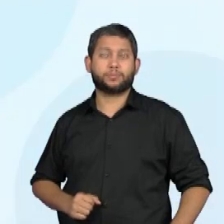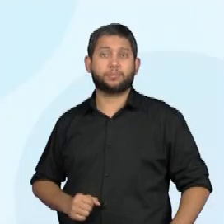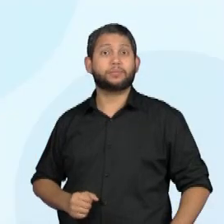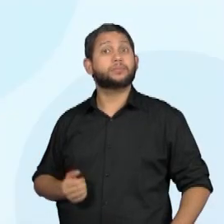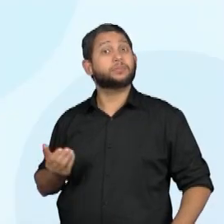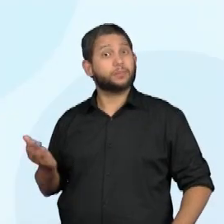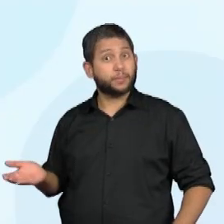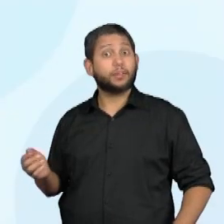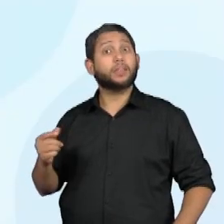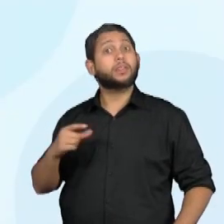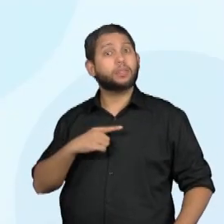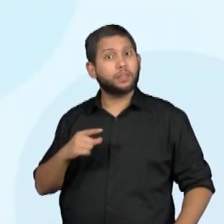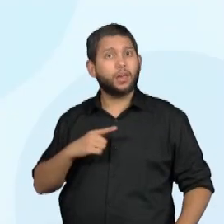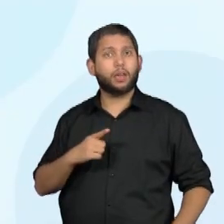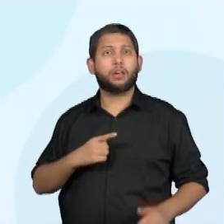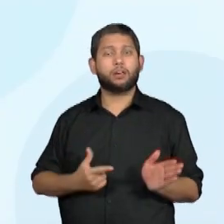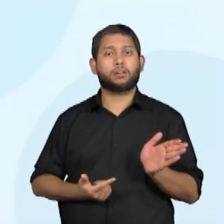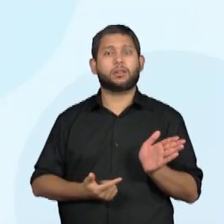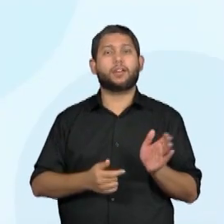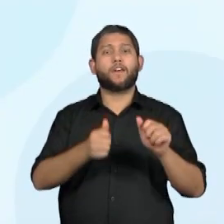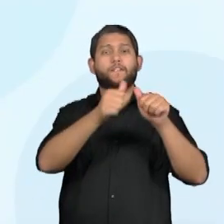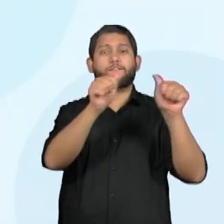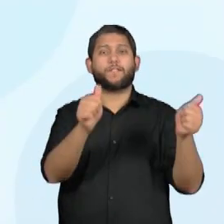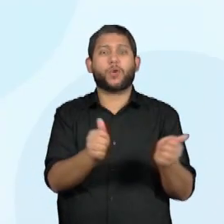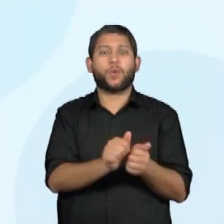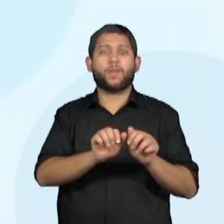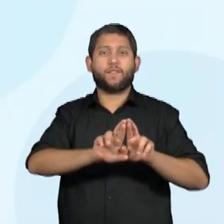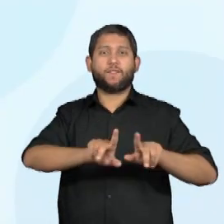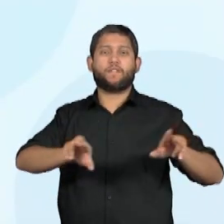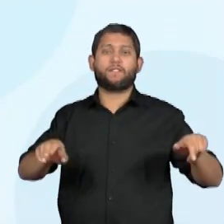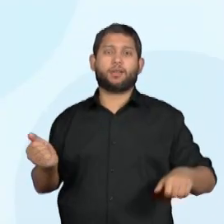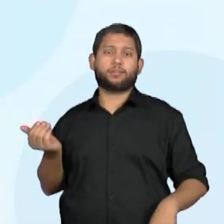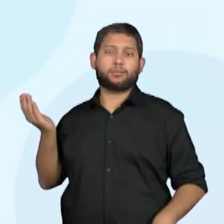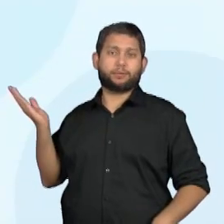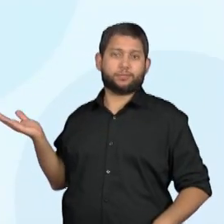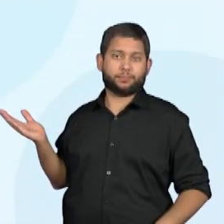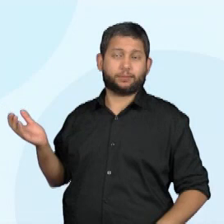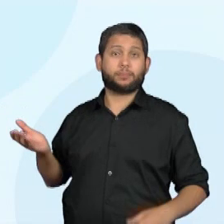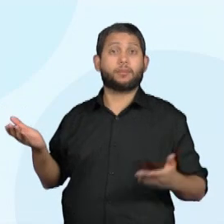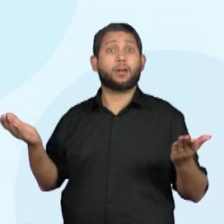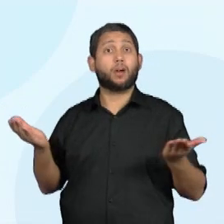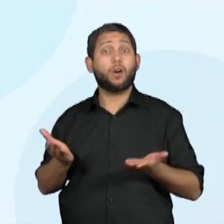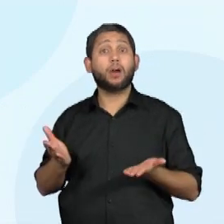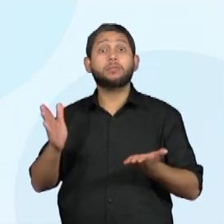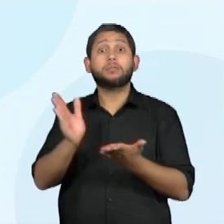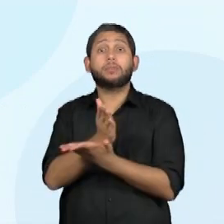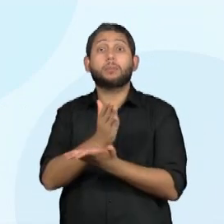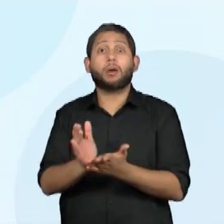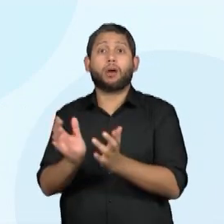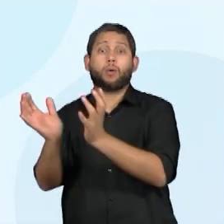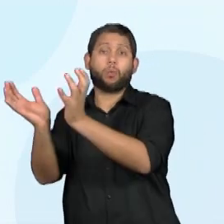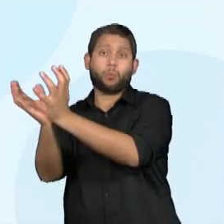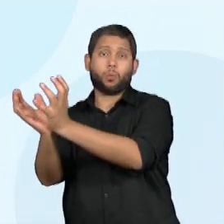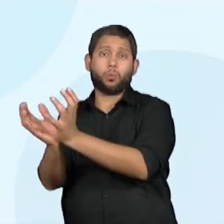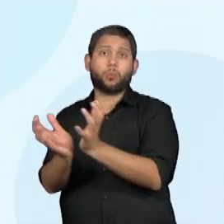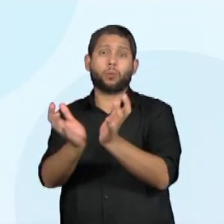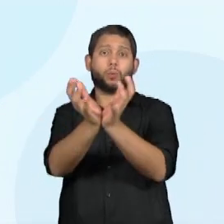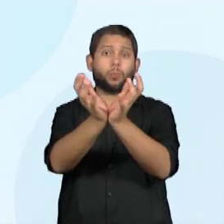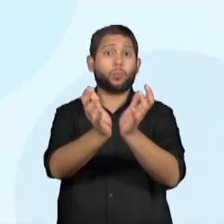Então, a gente tem algumas figuras geométricas planas. E nós vamos agrupá-las aqui no